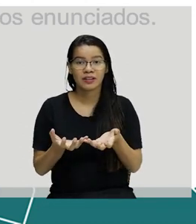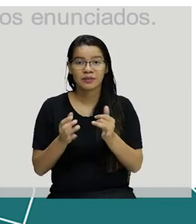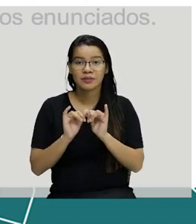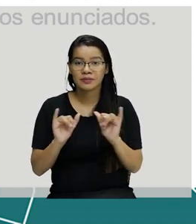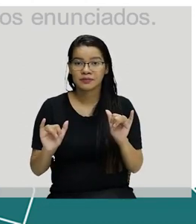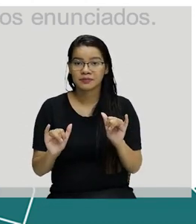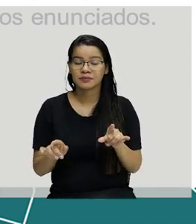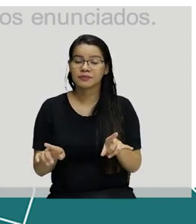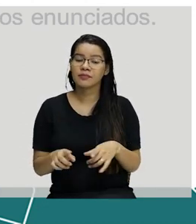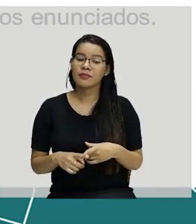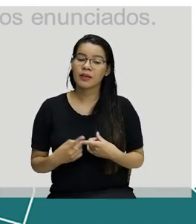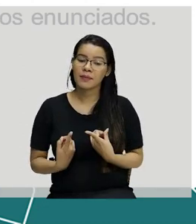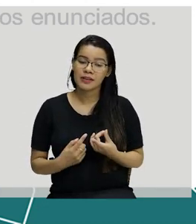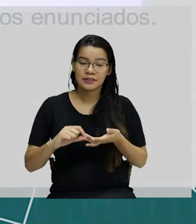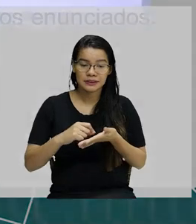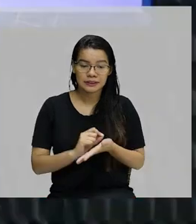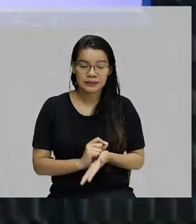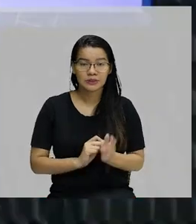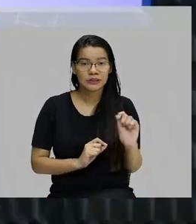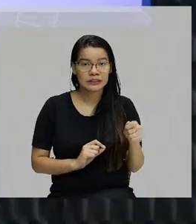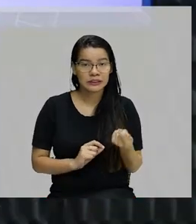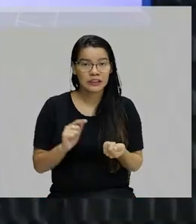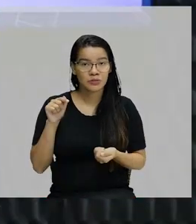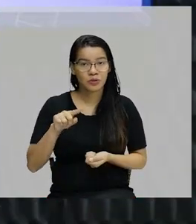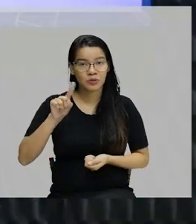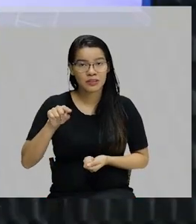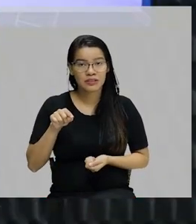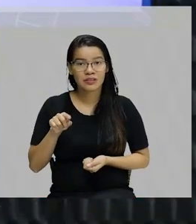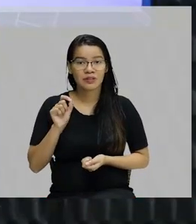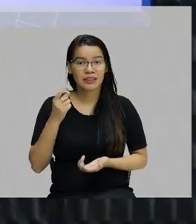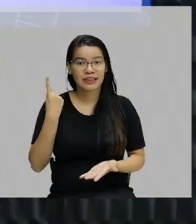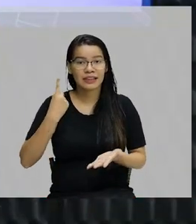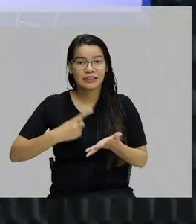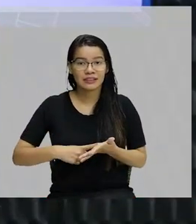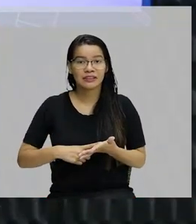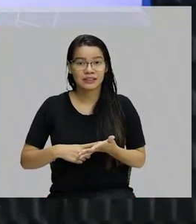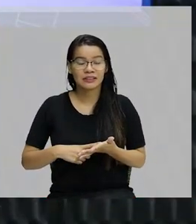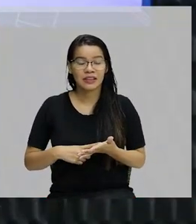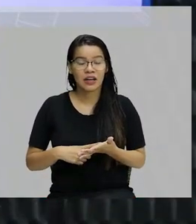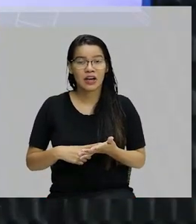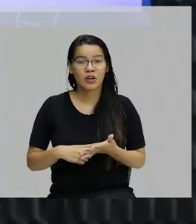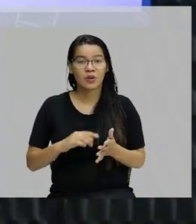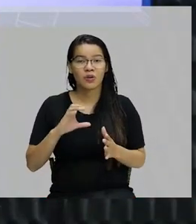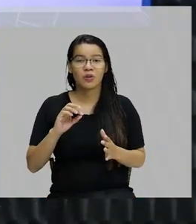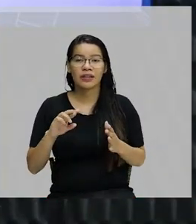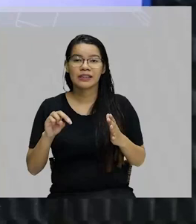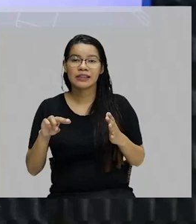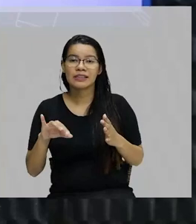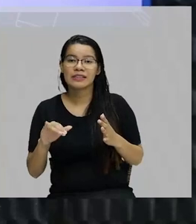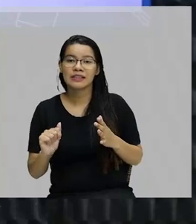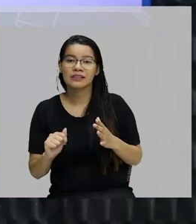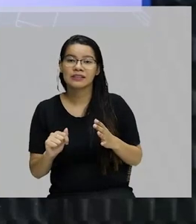garantem a coesão e a coerência interna dos textos bem como os efeitos de sentido dos enunciados